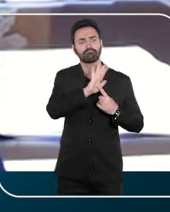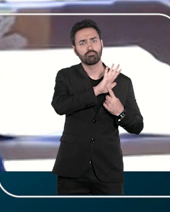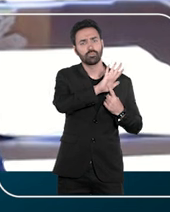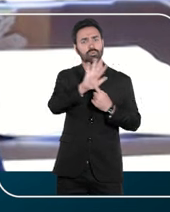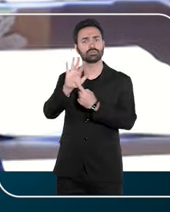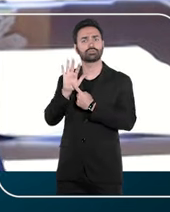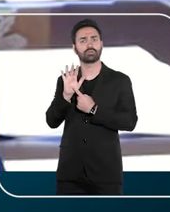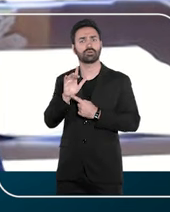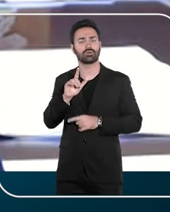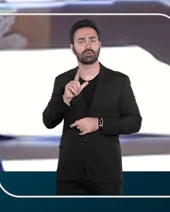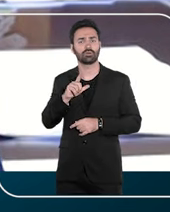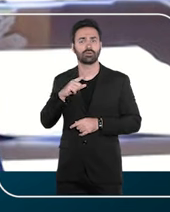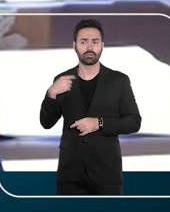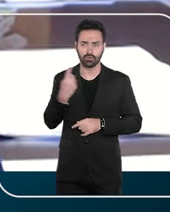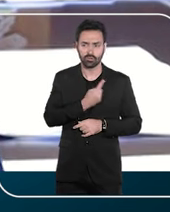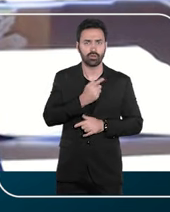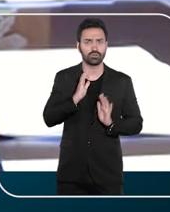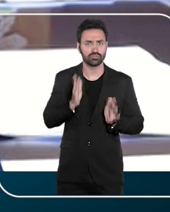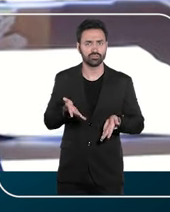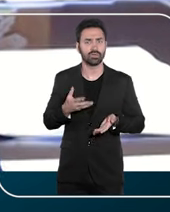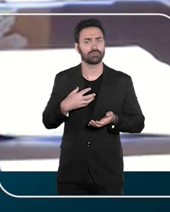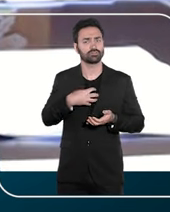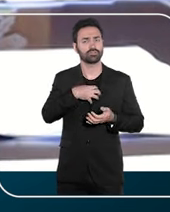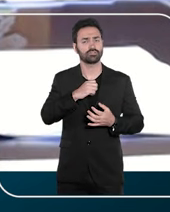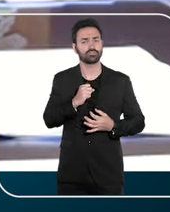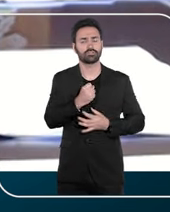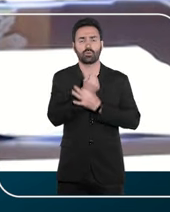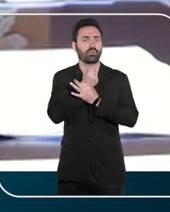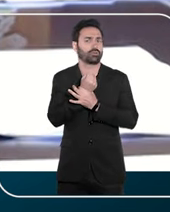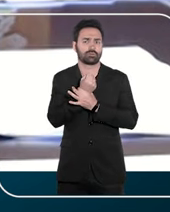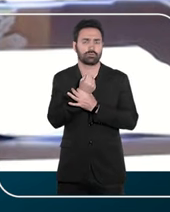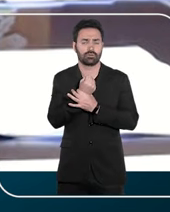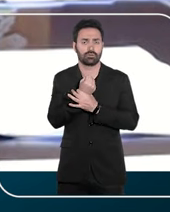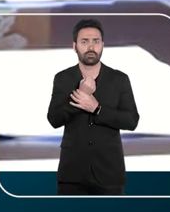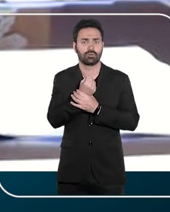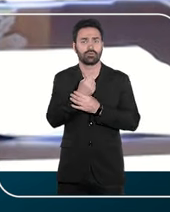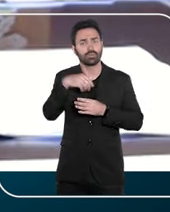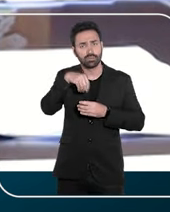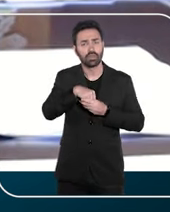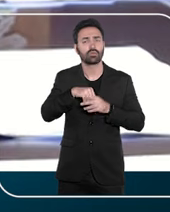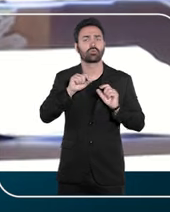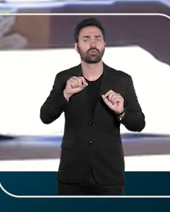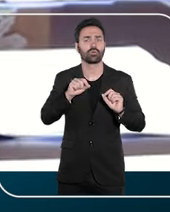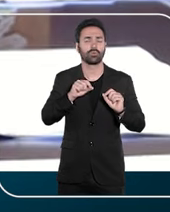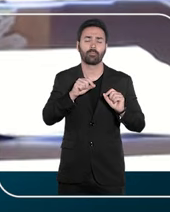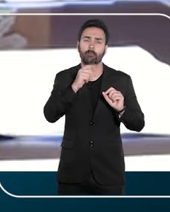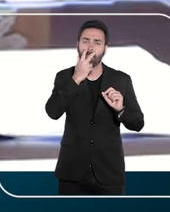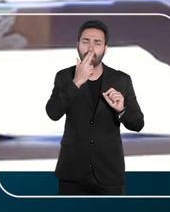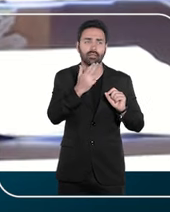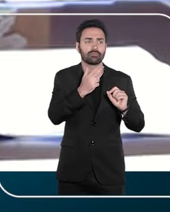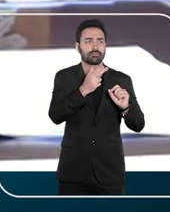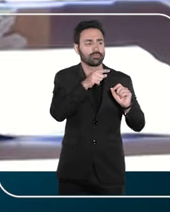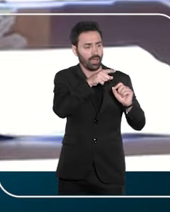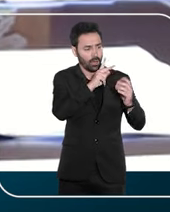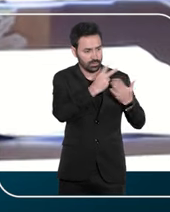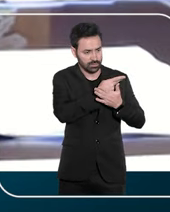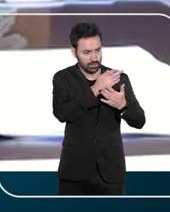temos como segurança jurídica nos repetitivos, já tem da previsão do 927 do novo Código